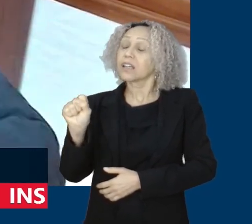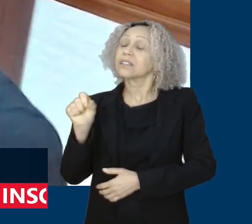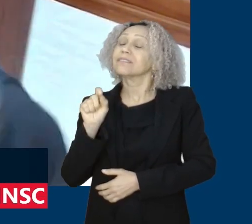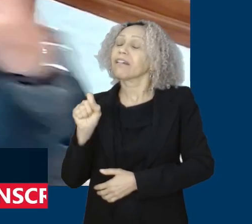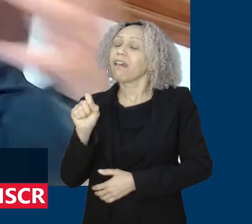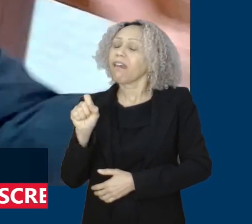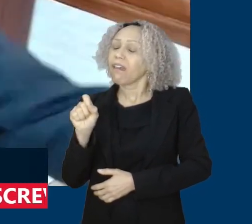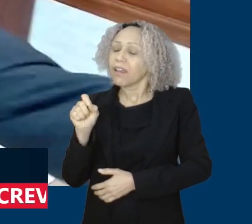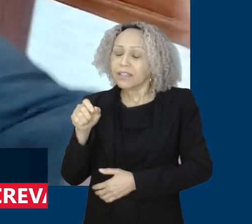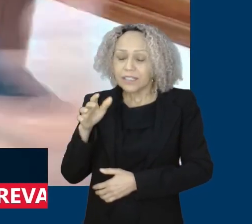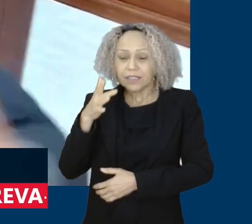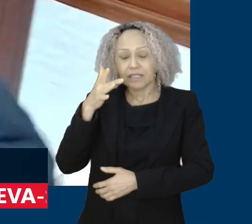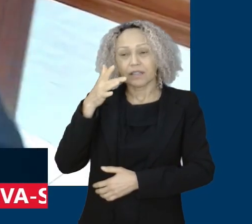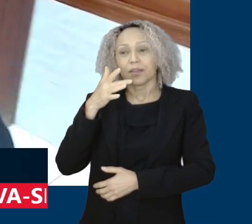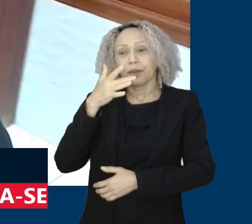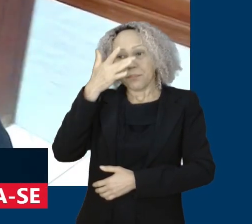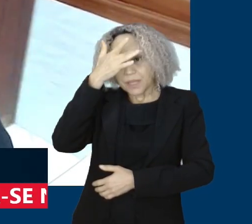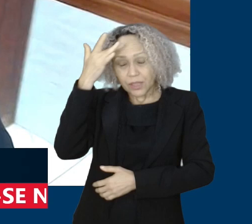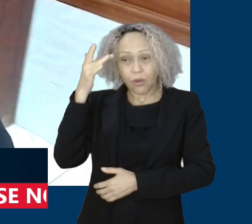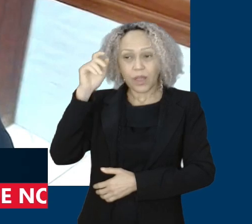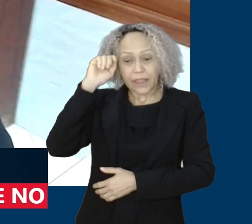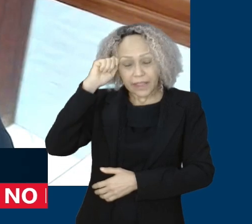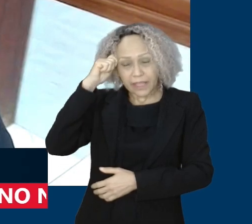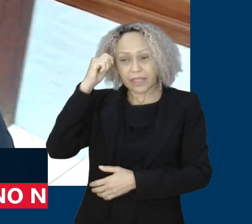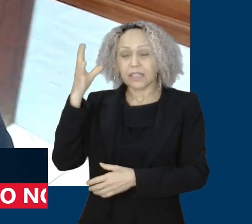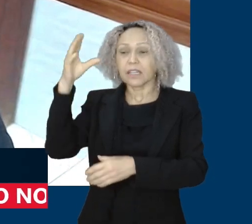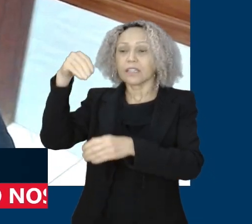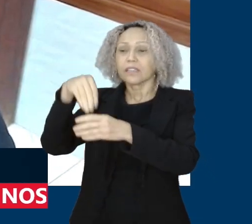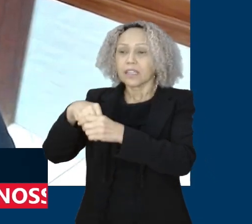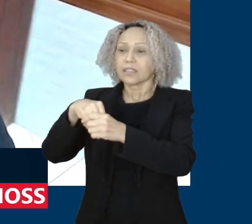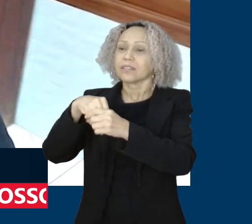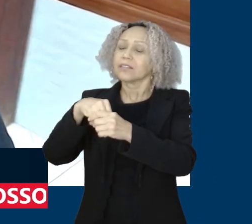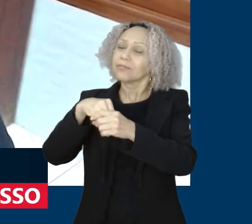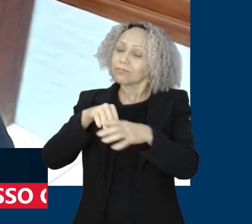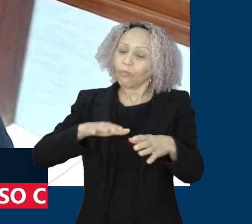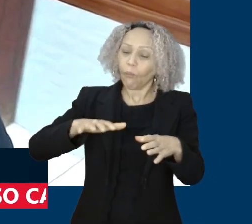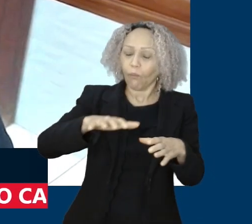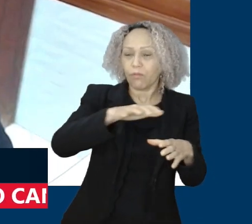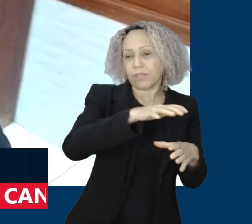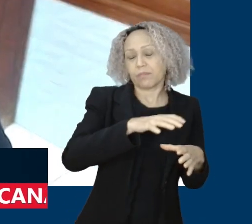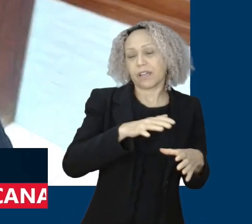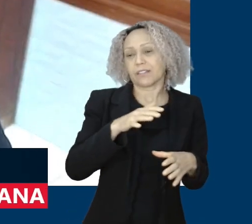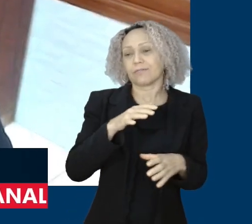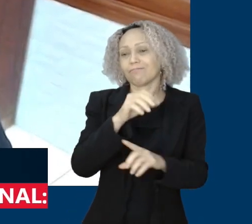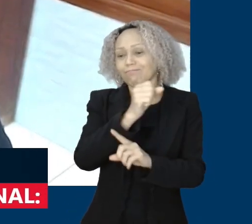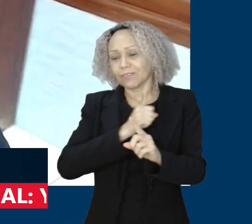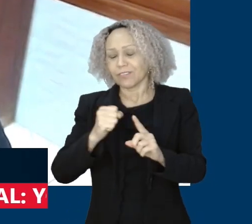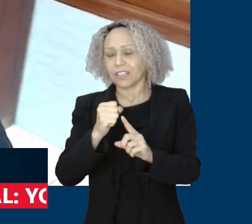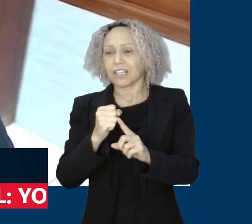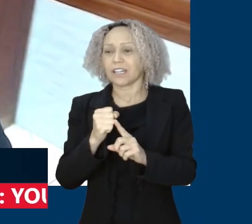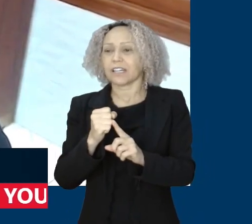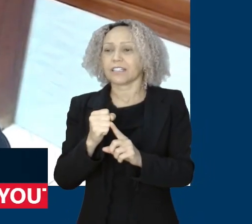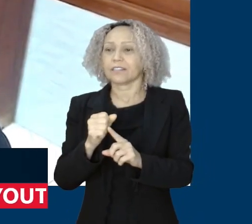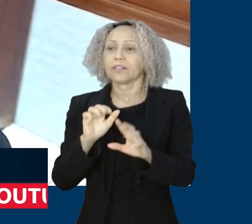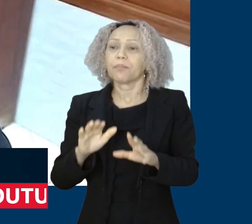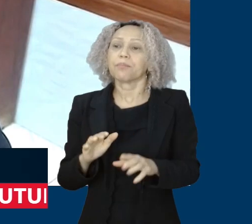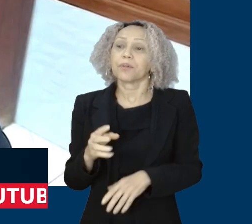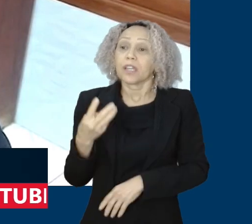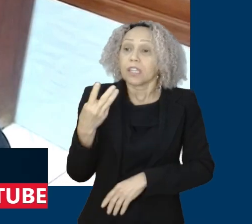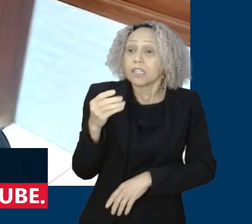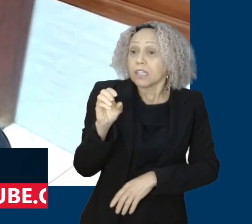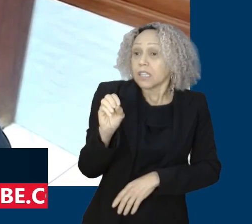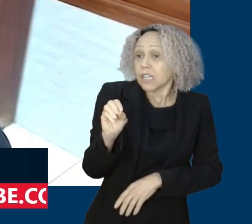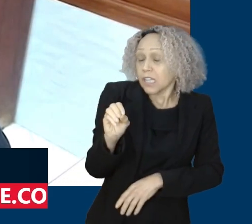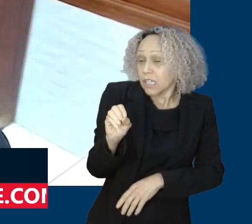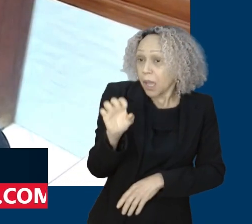vontade de alguns setores da sociedade, não acontece isso, né? Então, o presidente Lula disse, olha, 30% das vagas